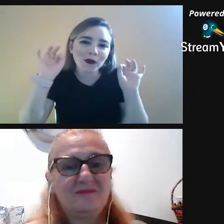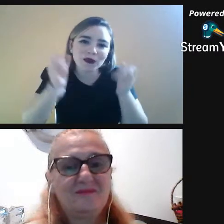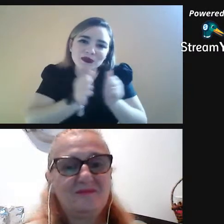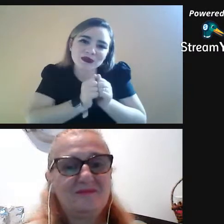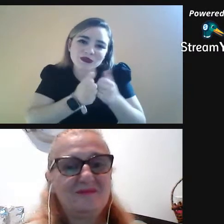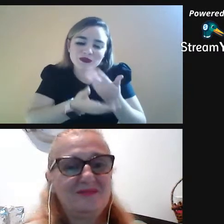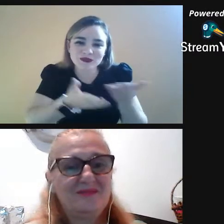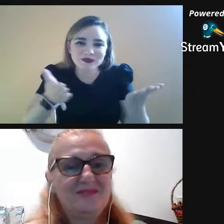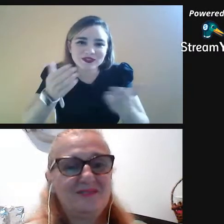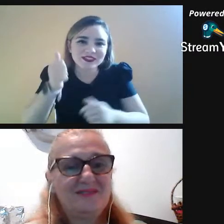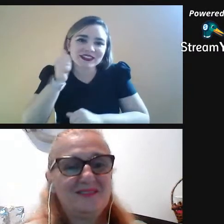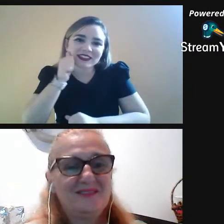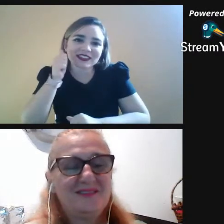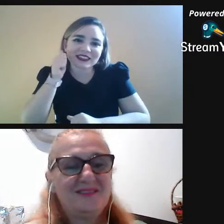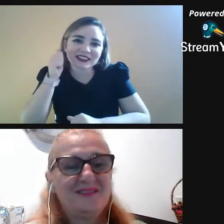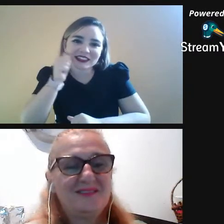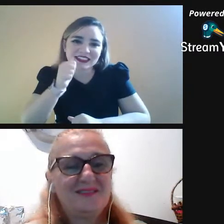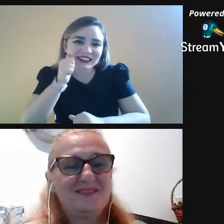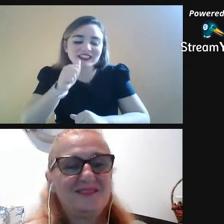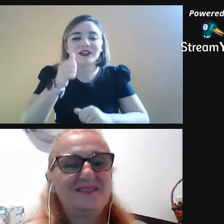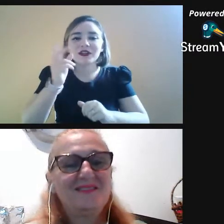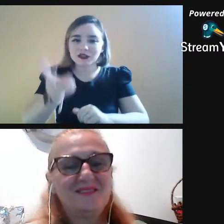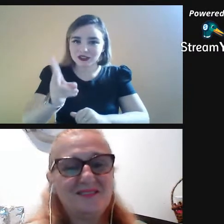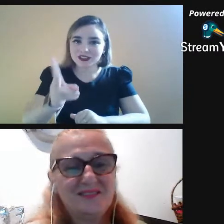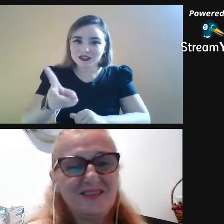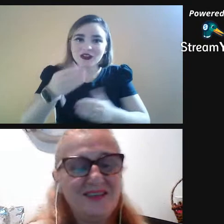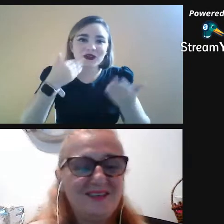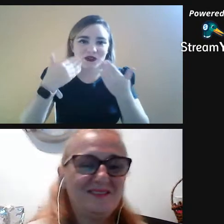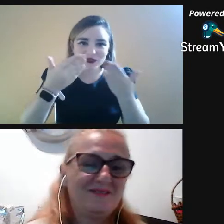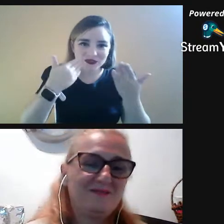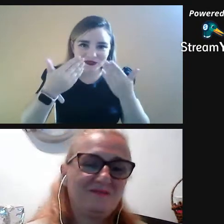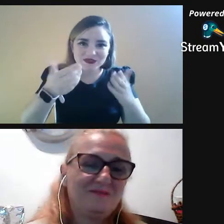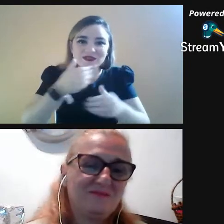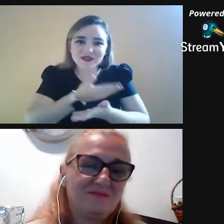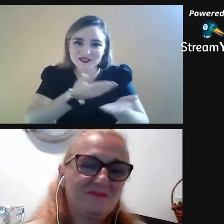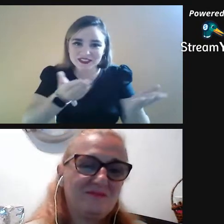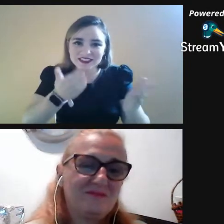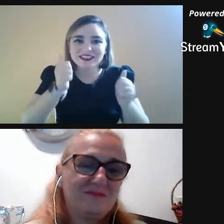Meninas, continuem aí para poder dar um pouquinho para vocês em particular, tá bom? Beijo, pessoal!